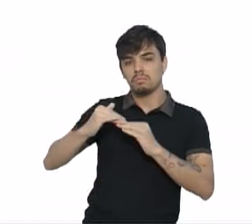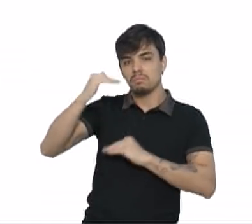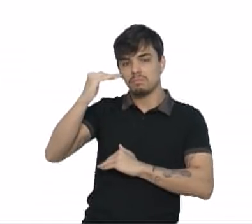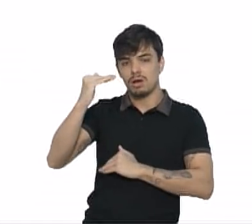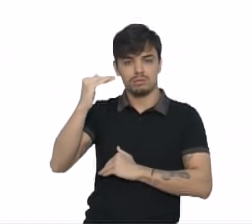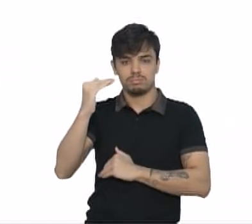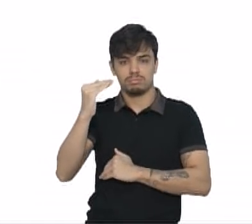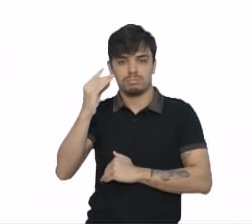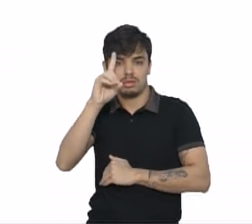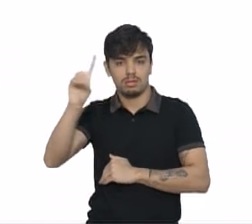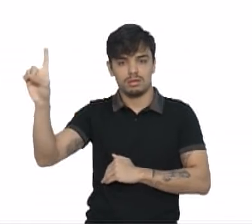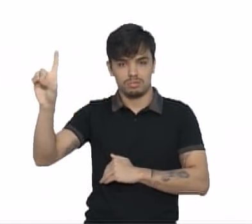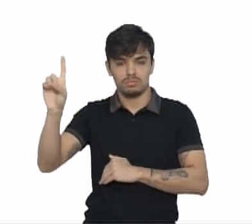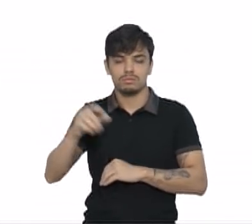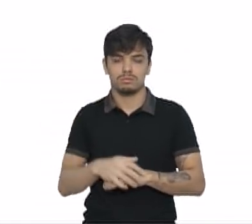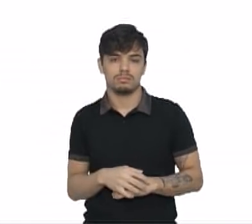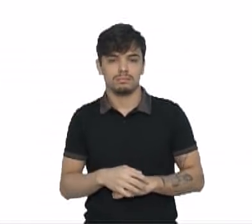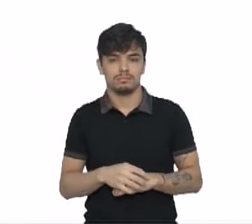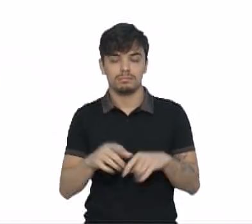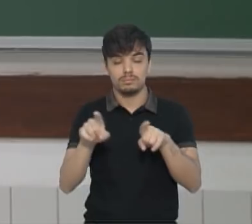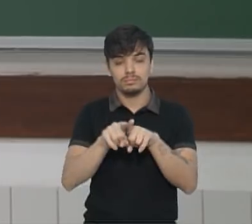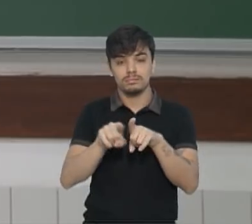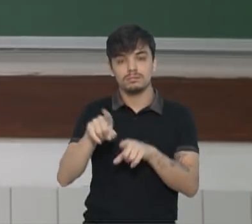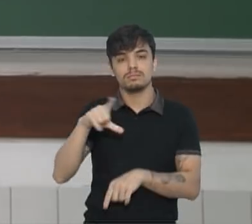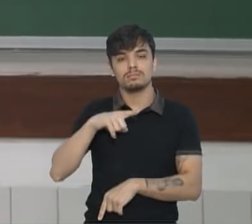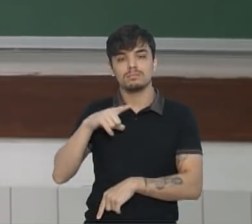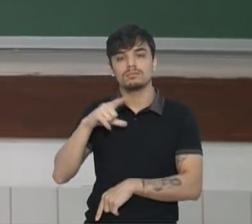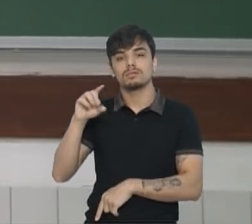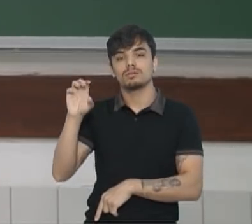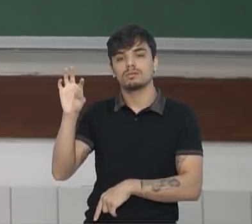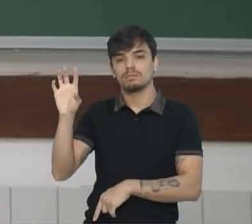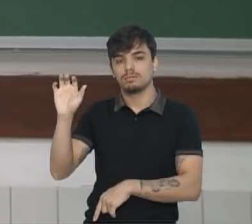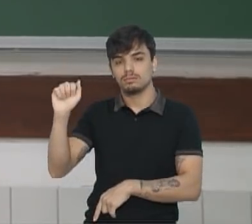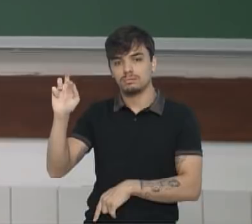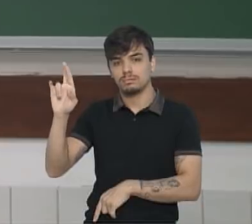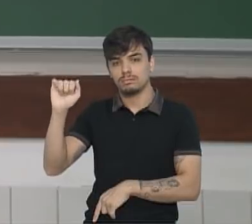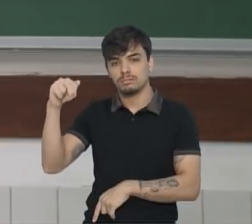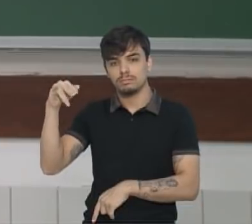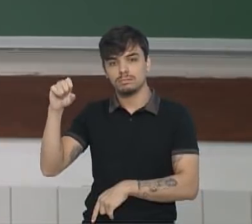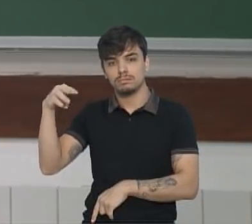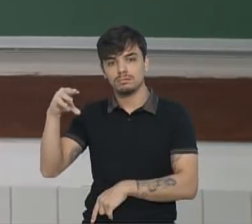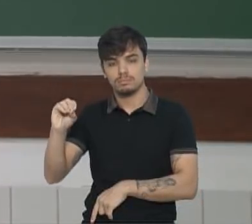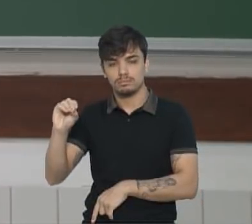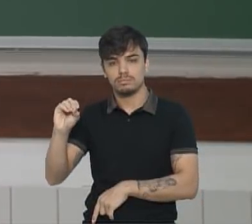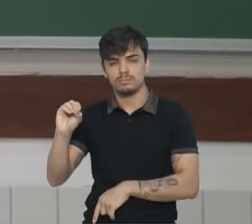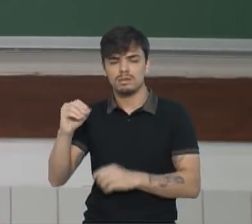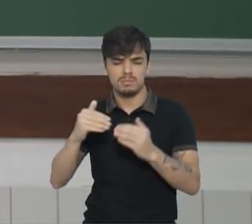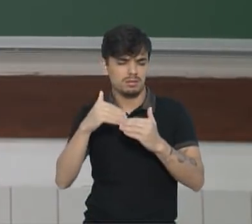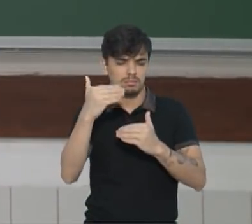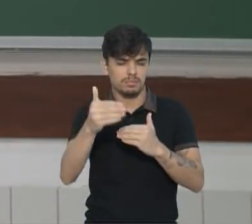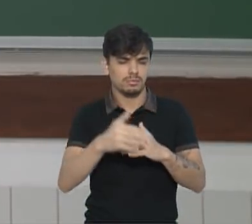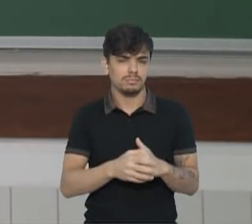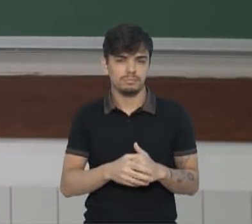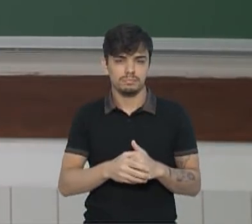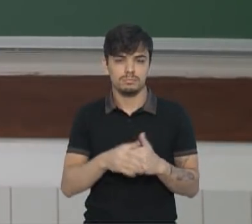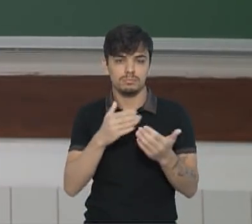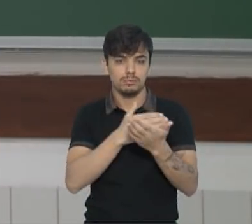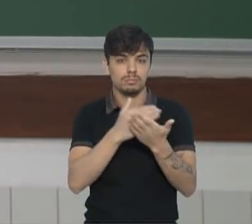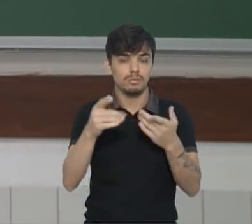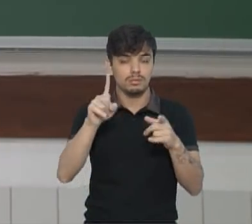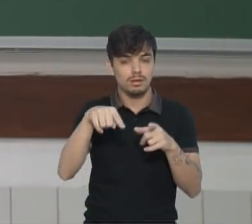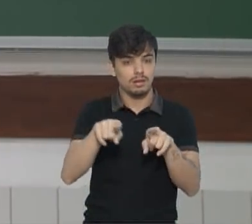divindades. Né? A gente vai ter o arianismo entre os povos bárbaros, mas isso vai ser um pouquinho posterior. No começo eles eram